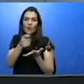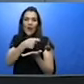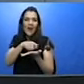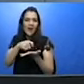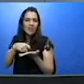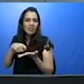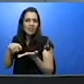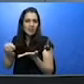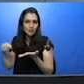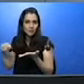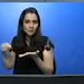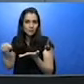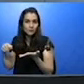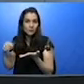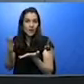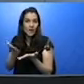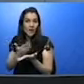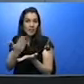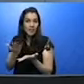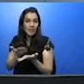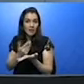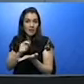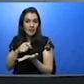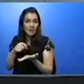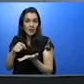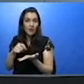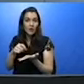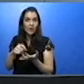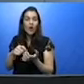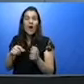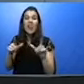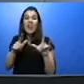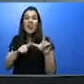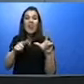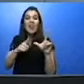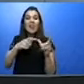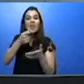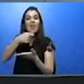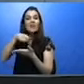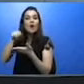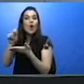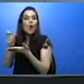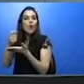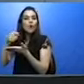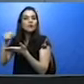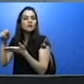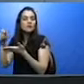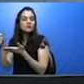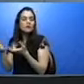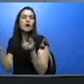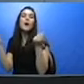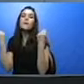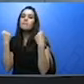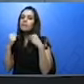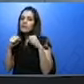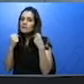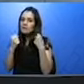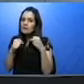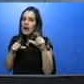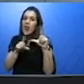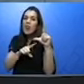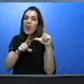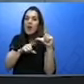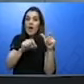de vocês, na letra cursiva, bonitinho, letra maiúscula, parágrafo, tá, crianças? Analisem o que